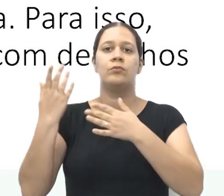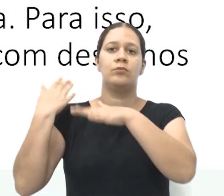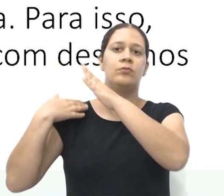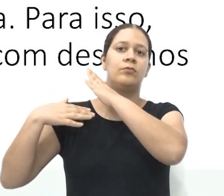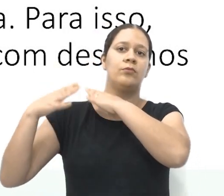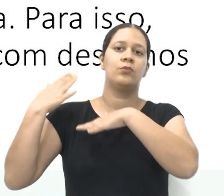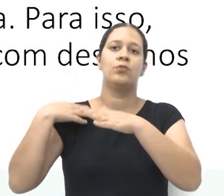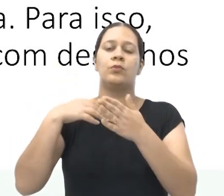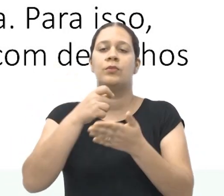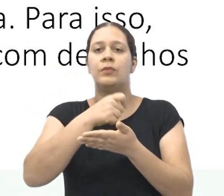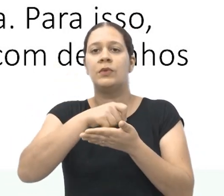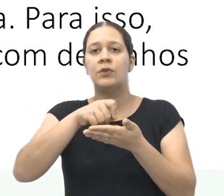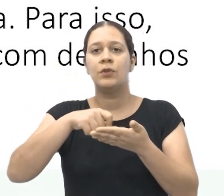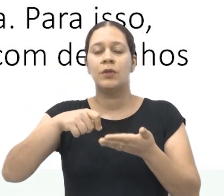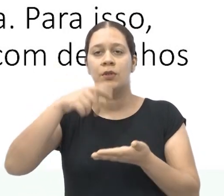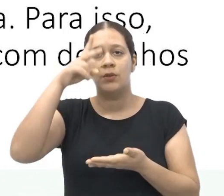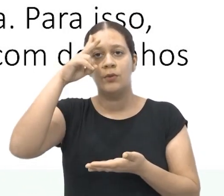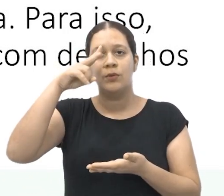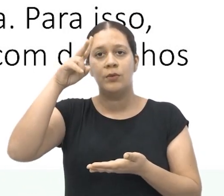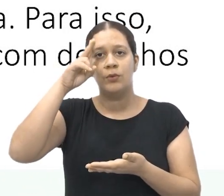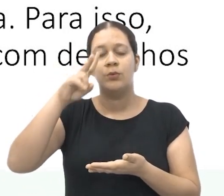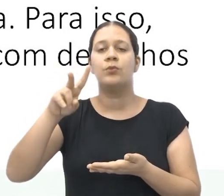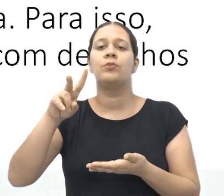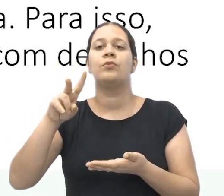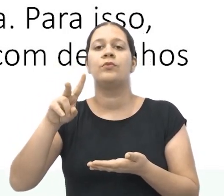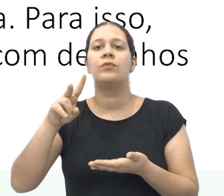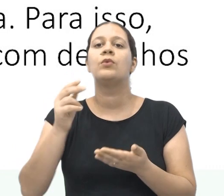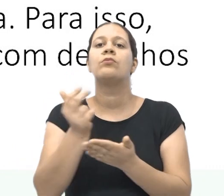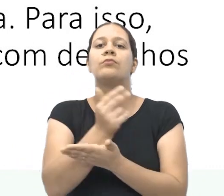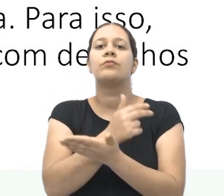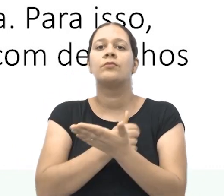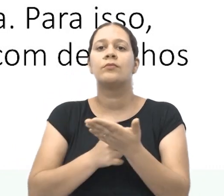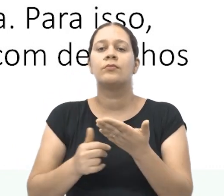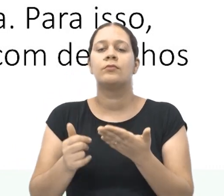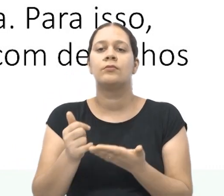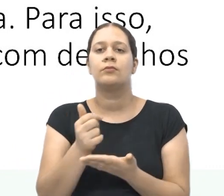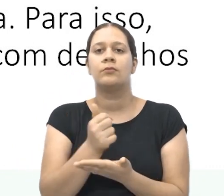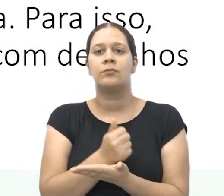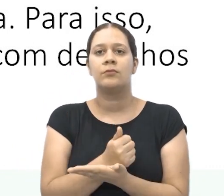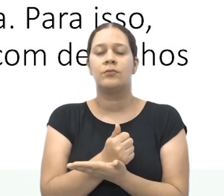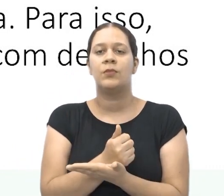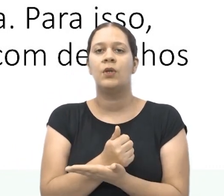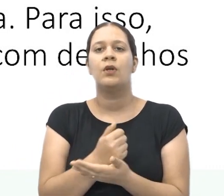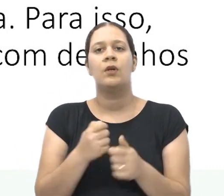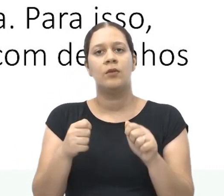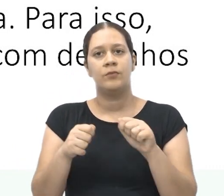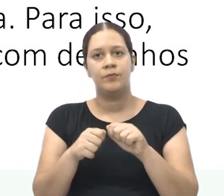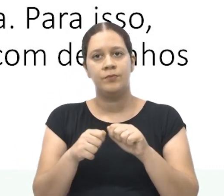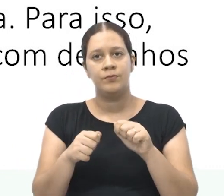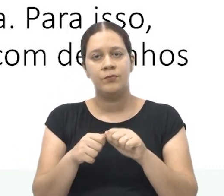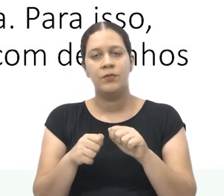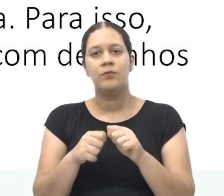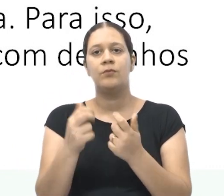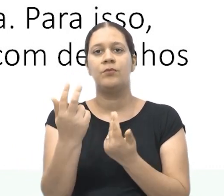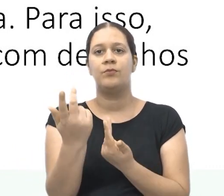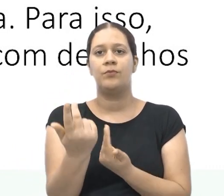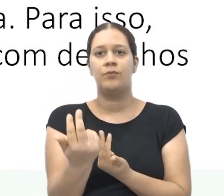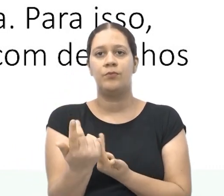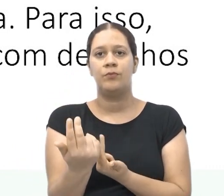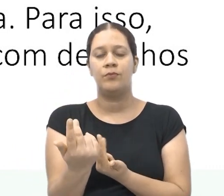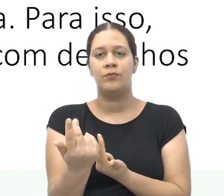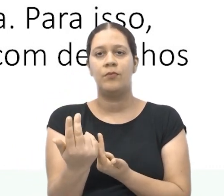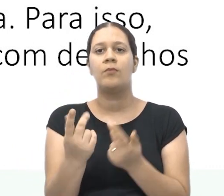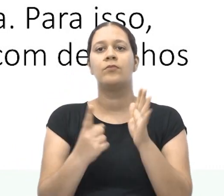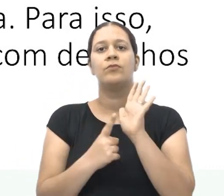antepassados registravam suas histórias por meio de desenhos, faça um exercício semelhante